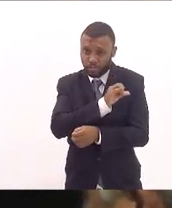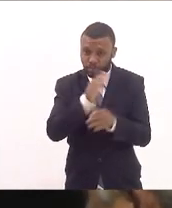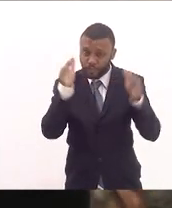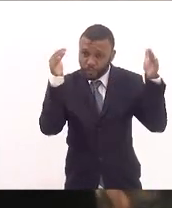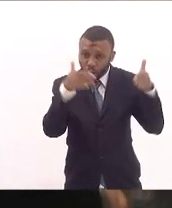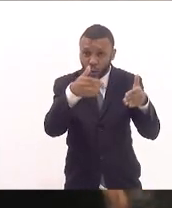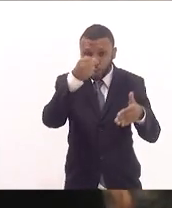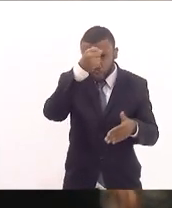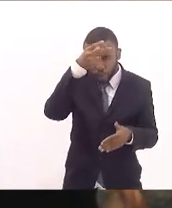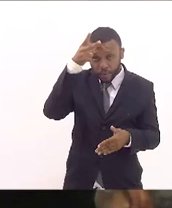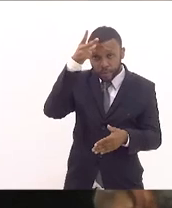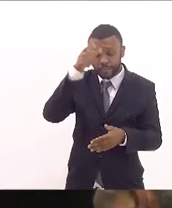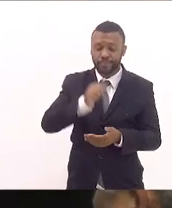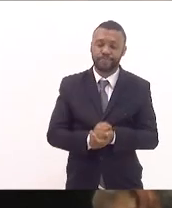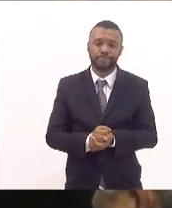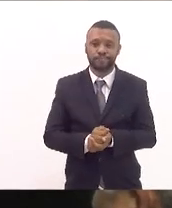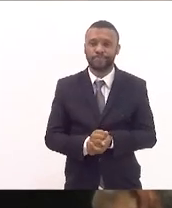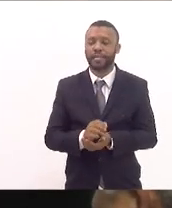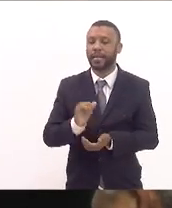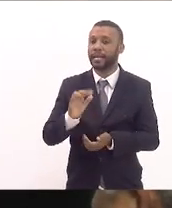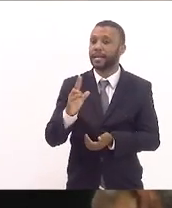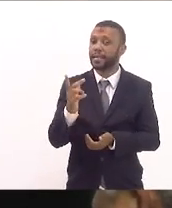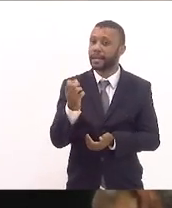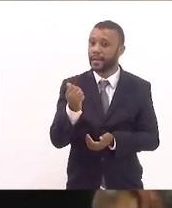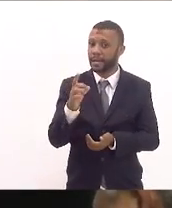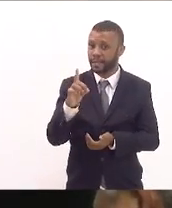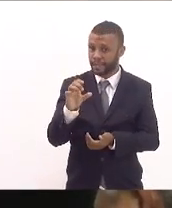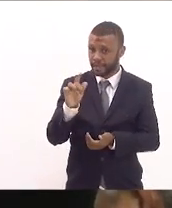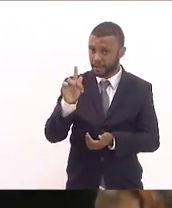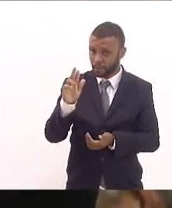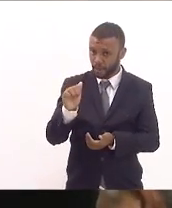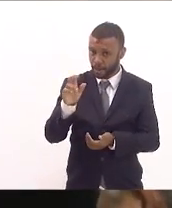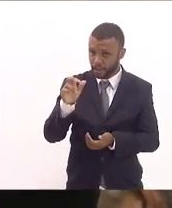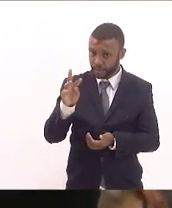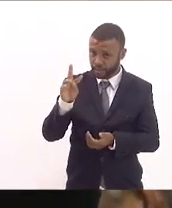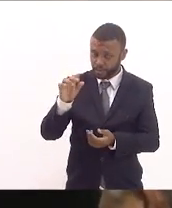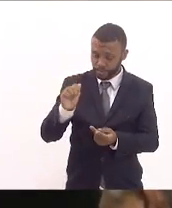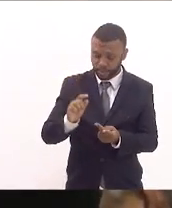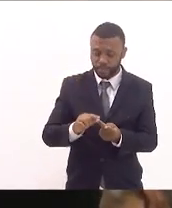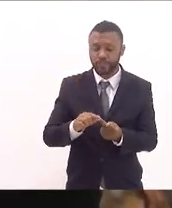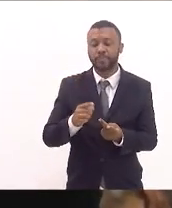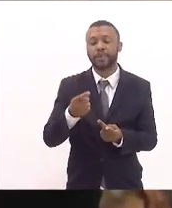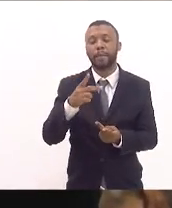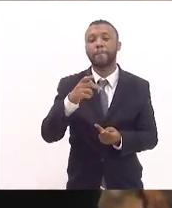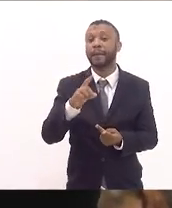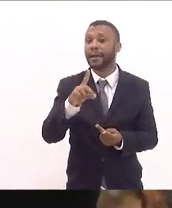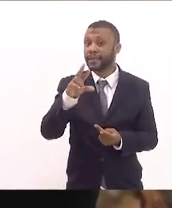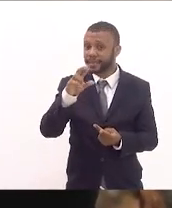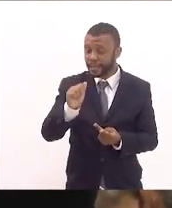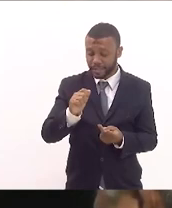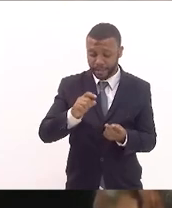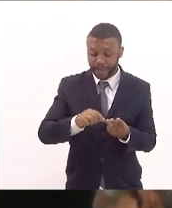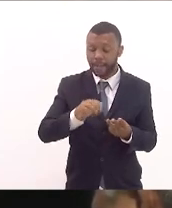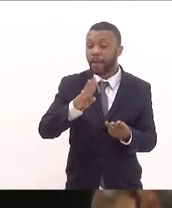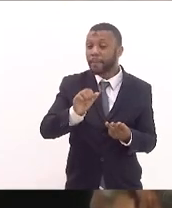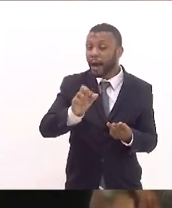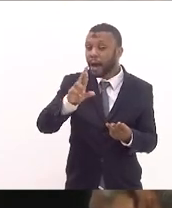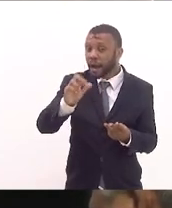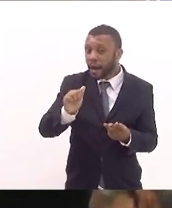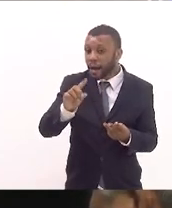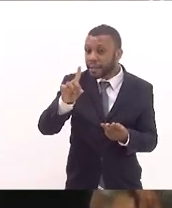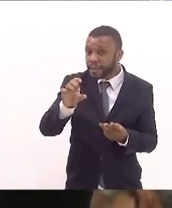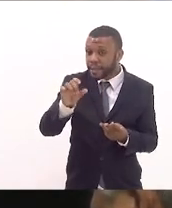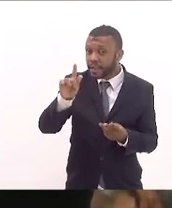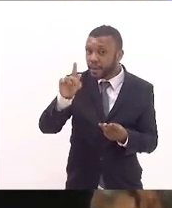de Janeiro que é Ilha de Guaratiba Pedra de Guaratiba Barra de Guaratiba antes de